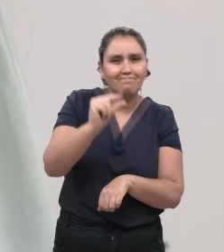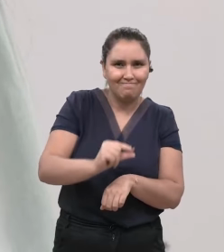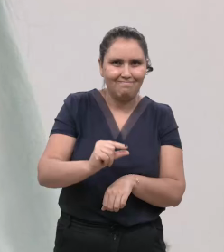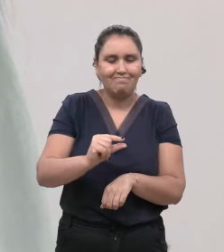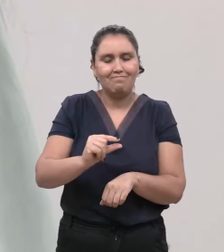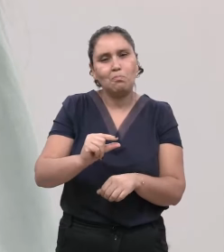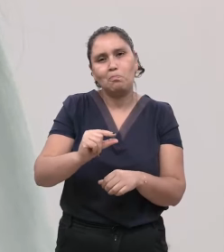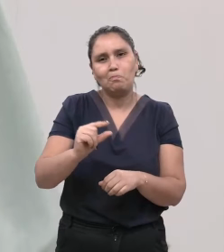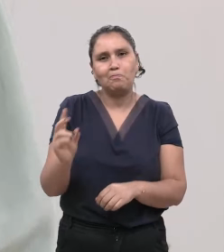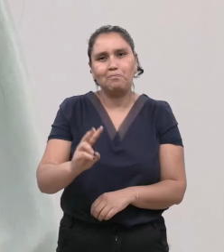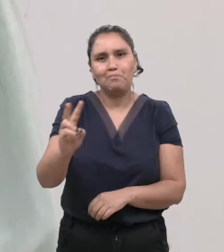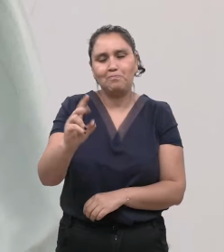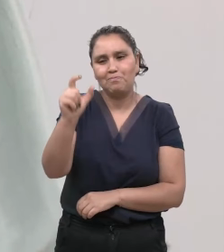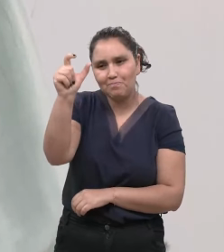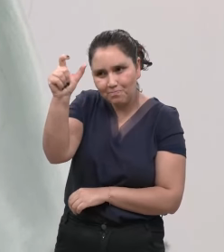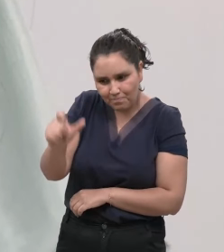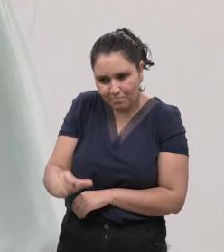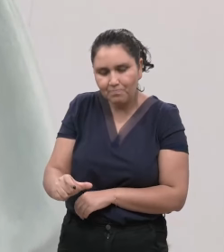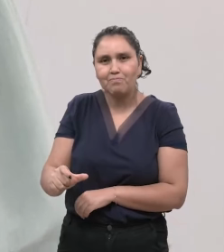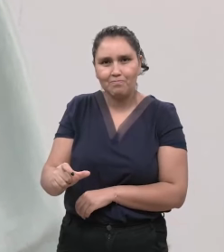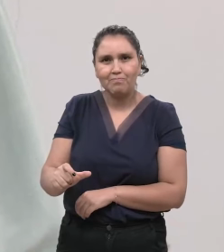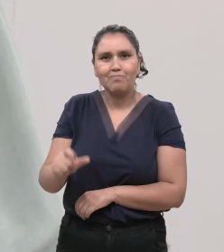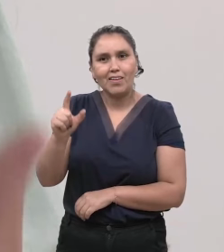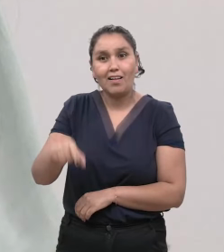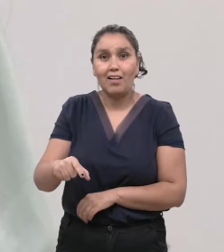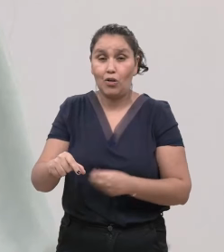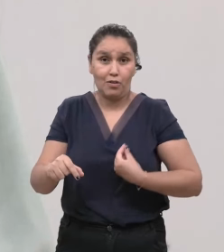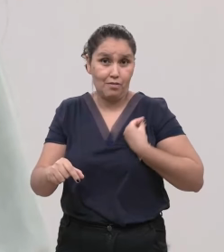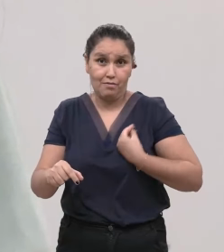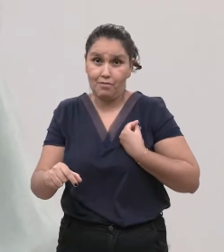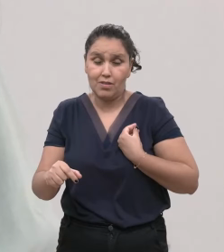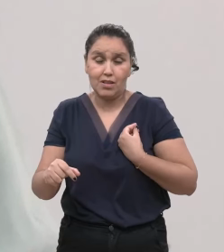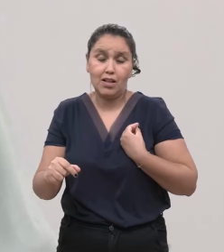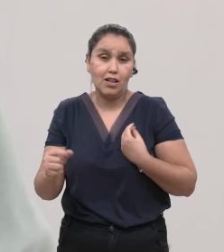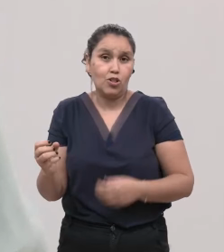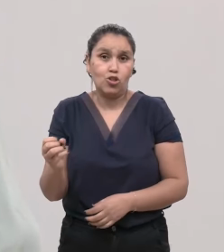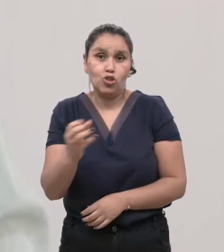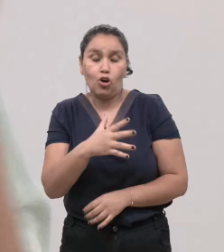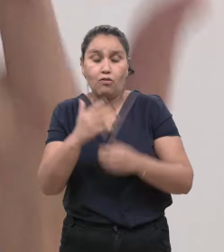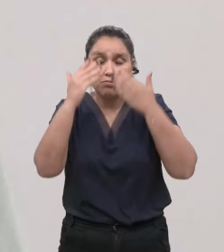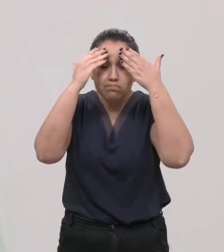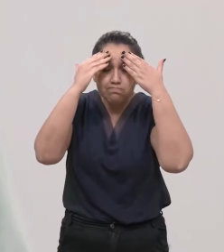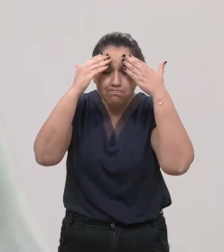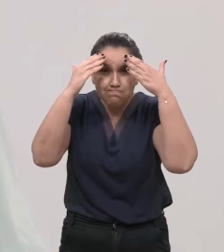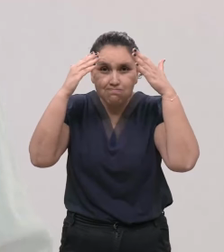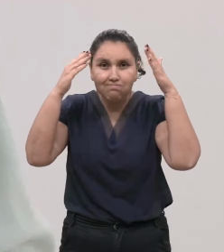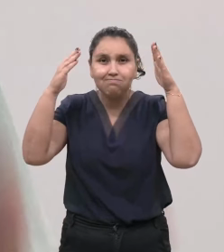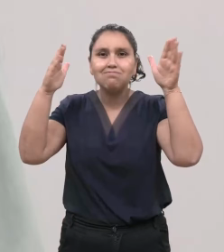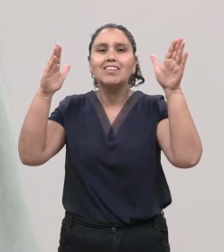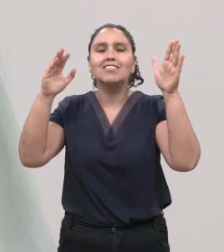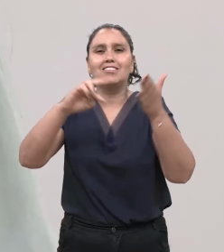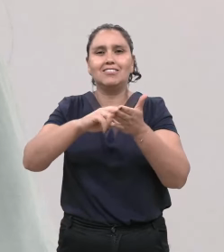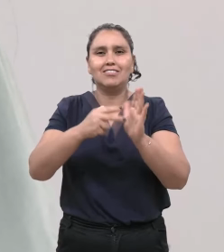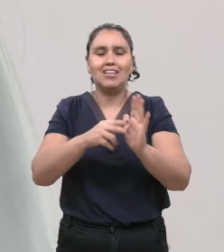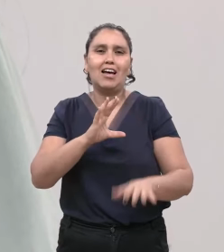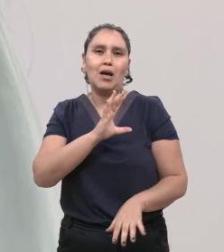as pequenas coisas, o valorizar o ser, né? Então, é isso que ele me traz, assim, uma vida nova, uma visão